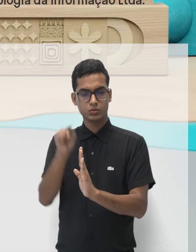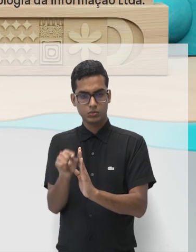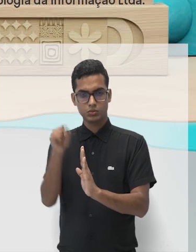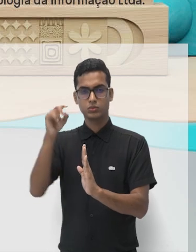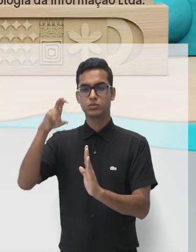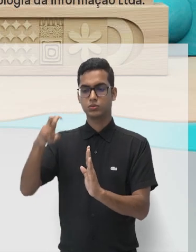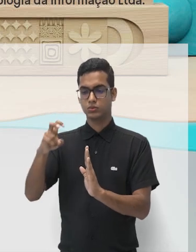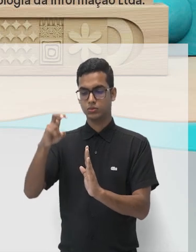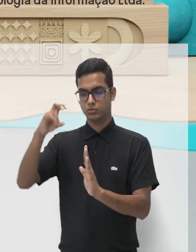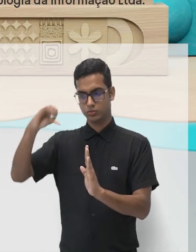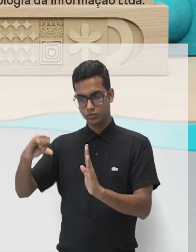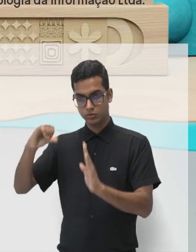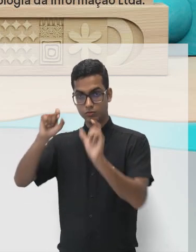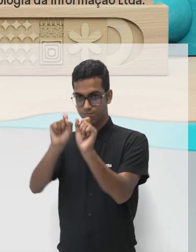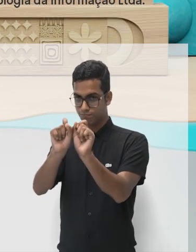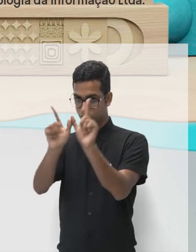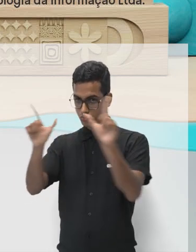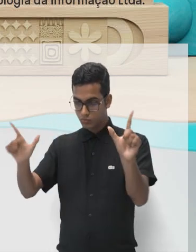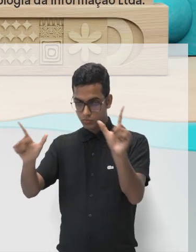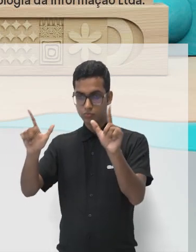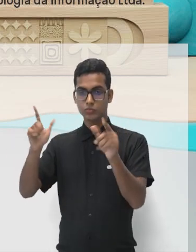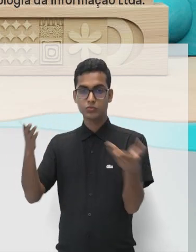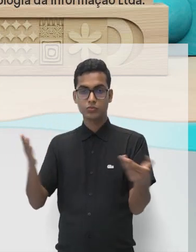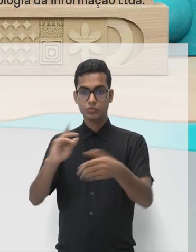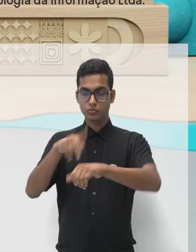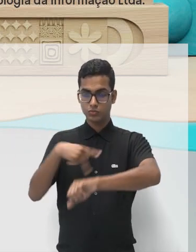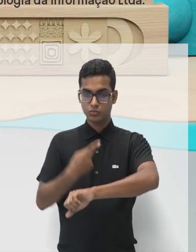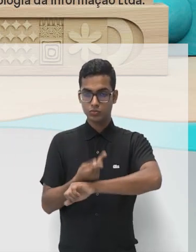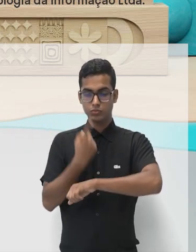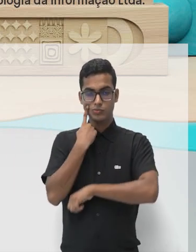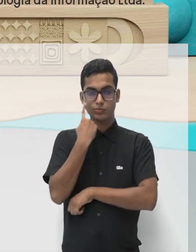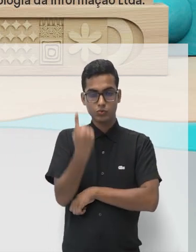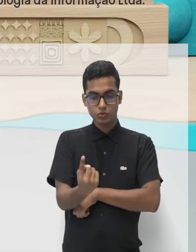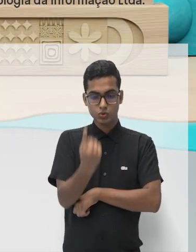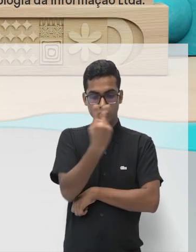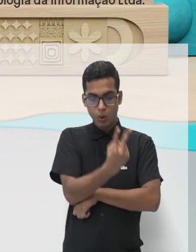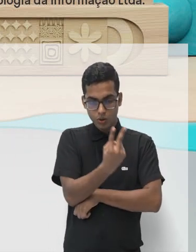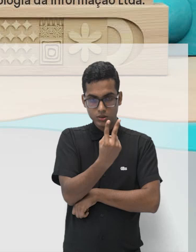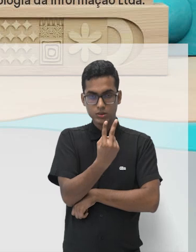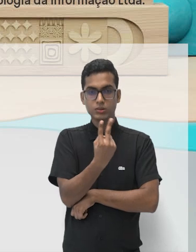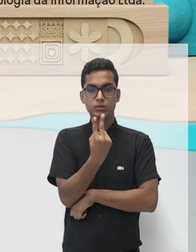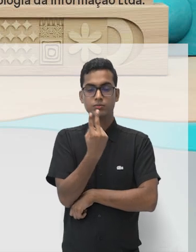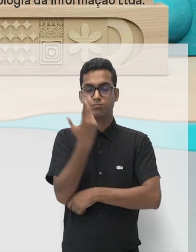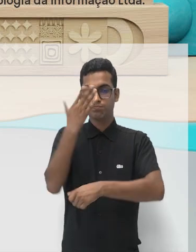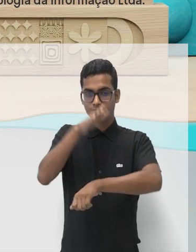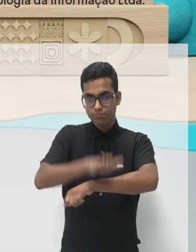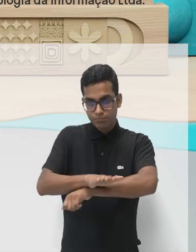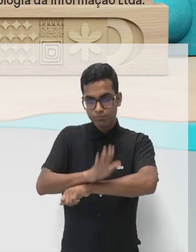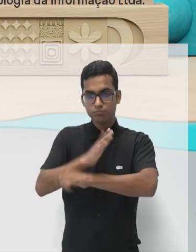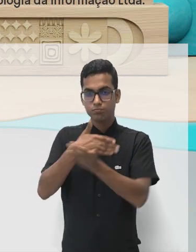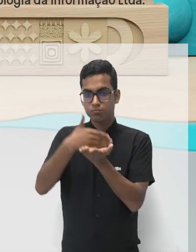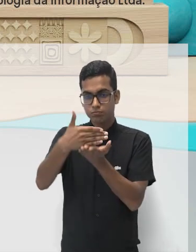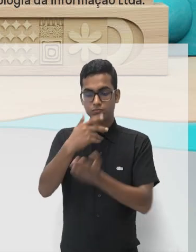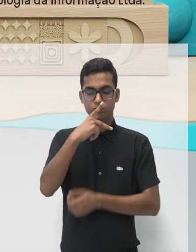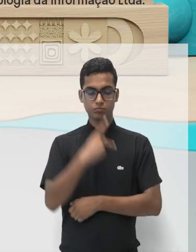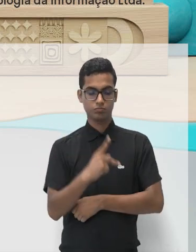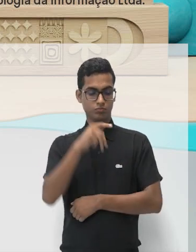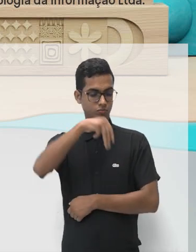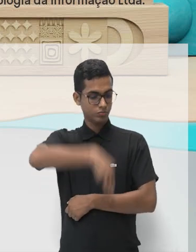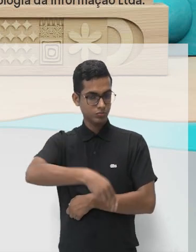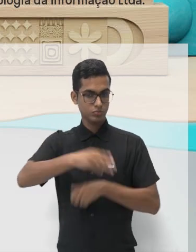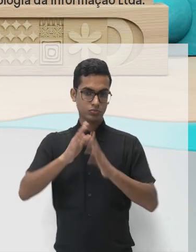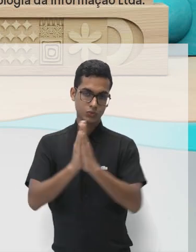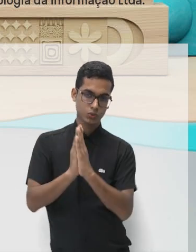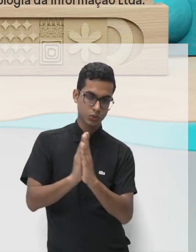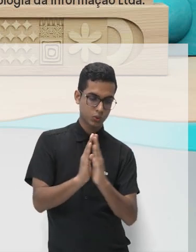de meio-dia, você já tem o PM. E aí que eles são bem usados para quando